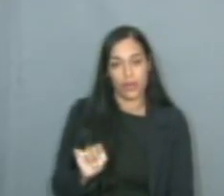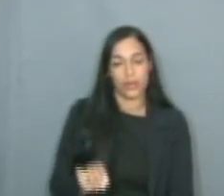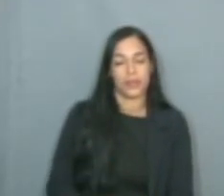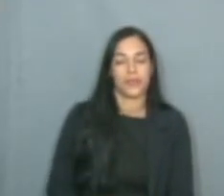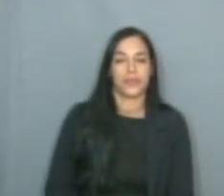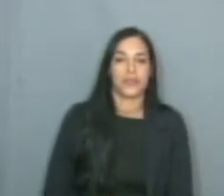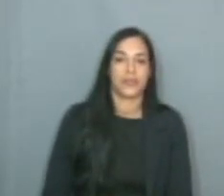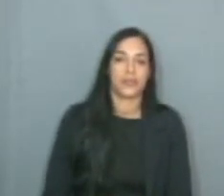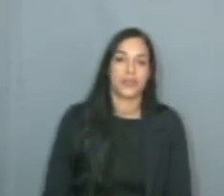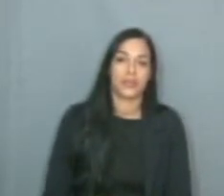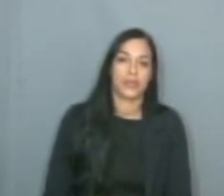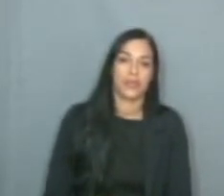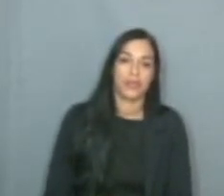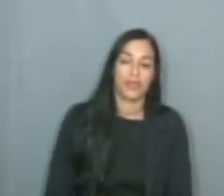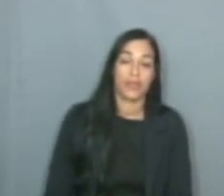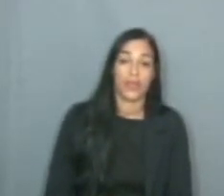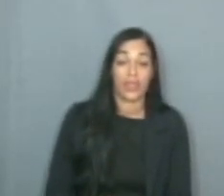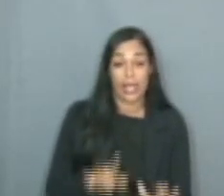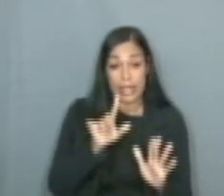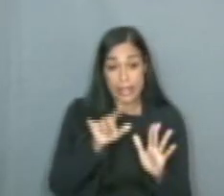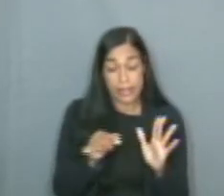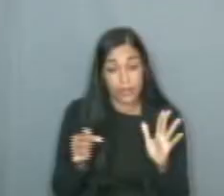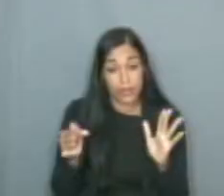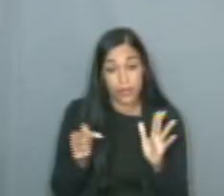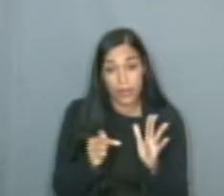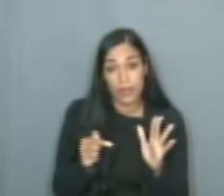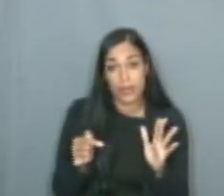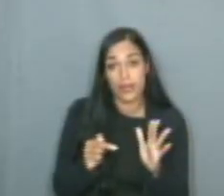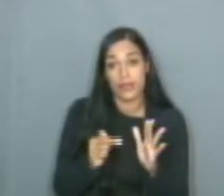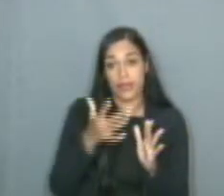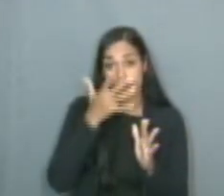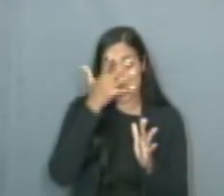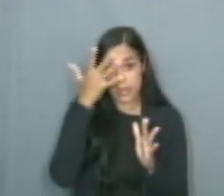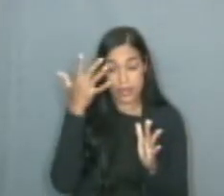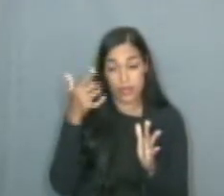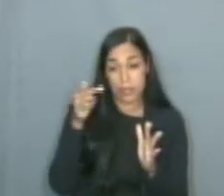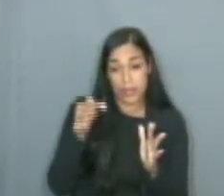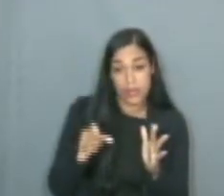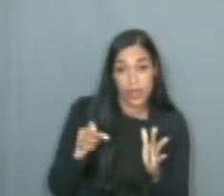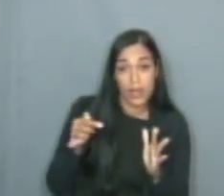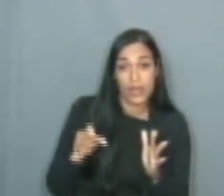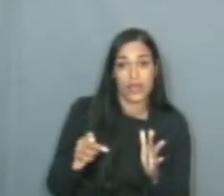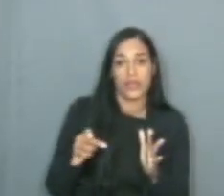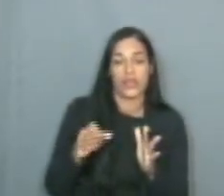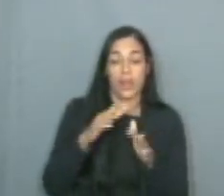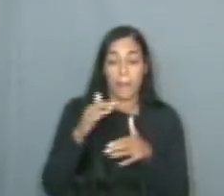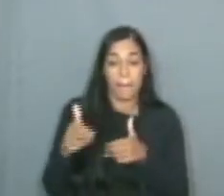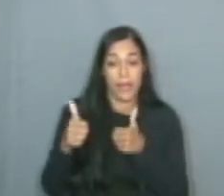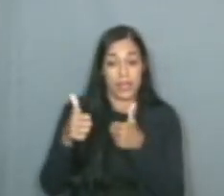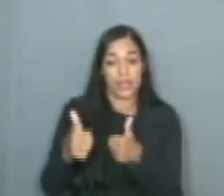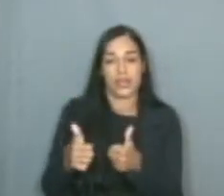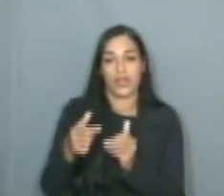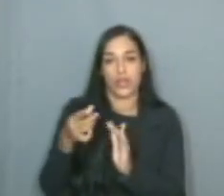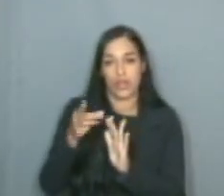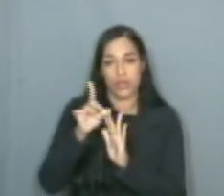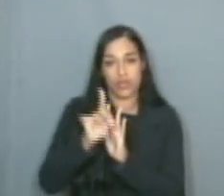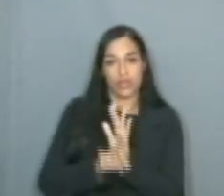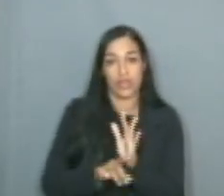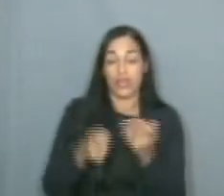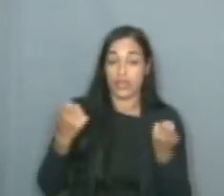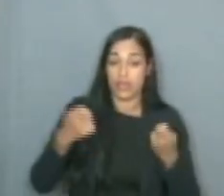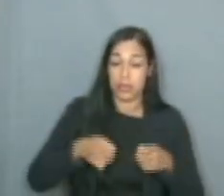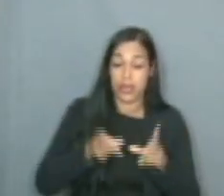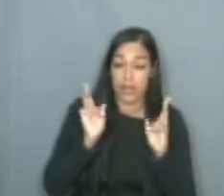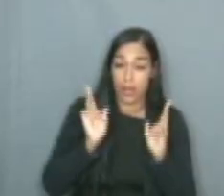E isso não vai tornar essas pessoas ainda merecedoras dos direitos que a gente precisa